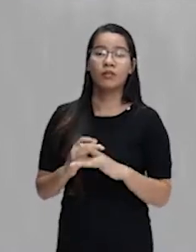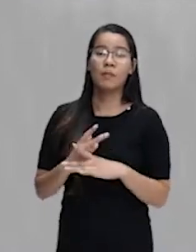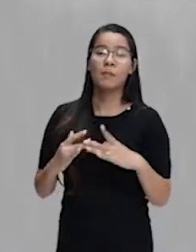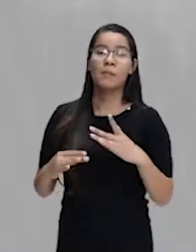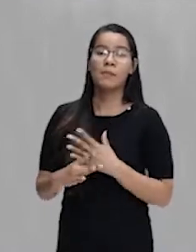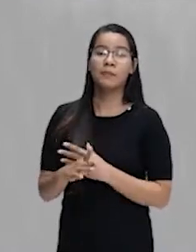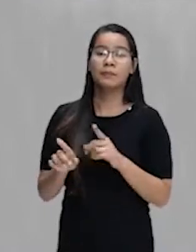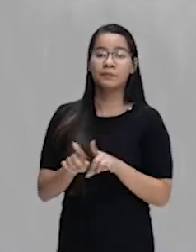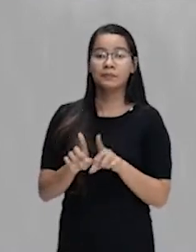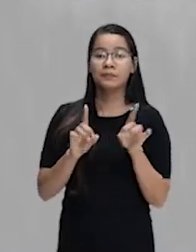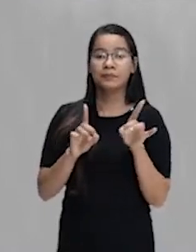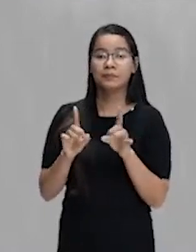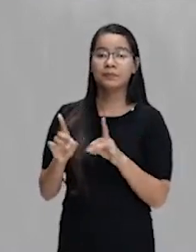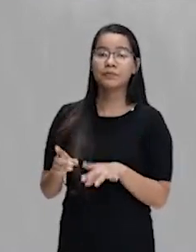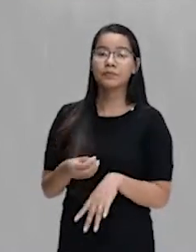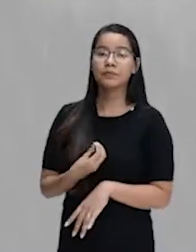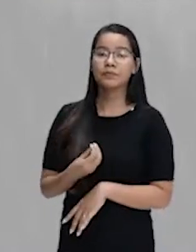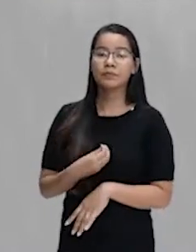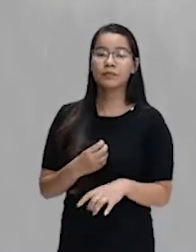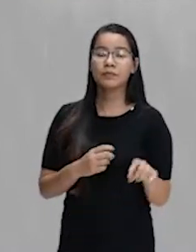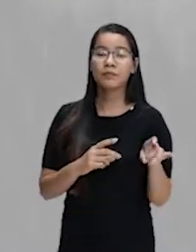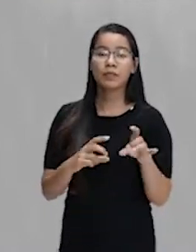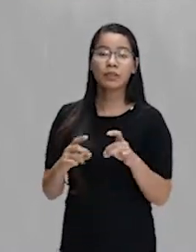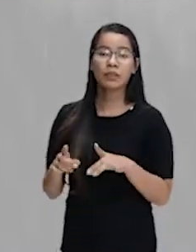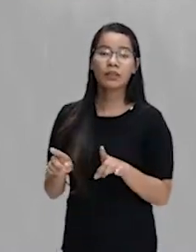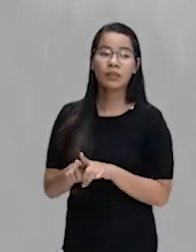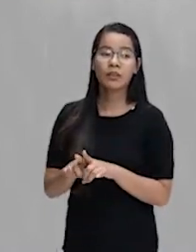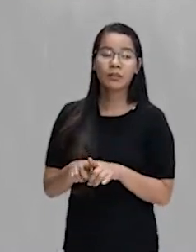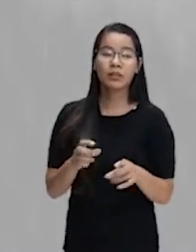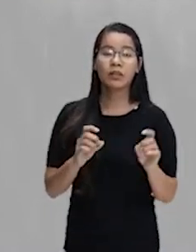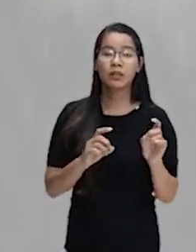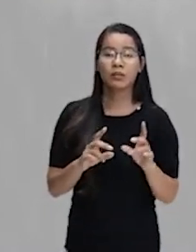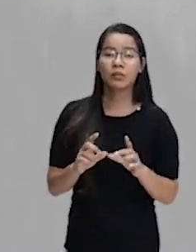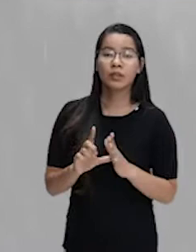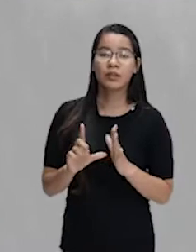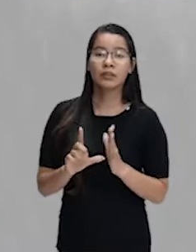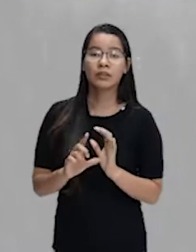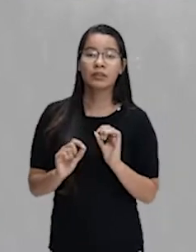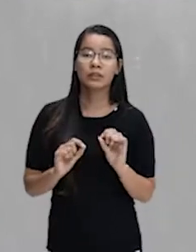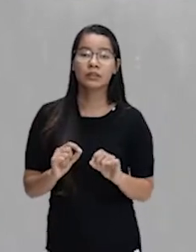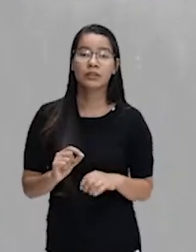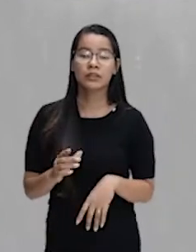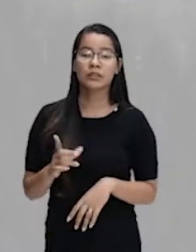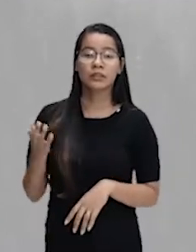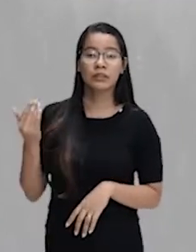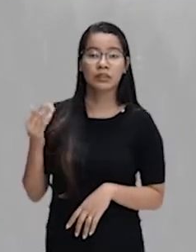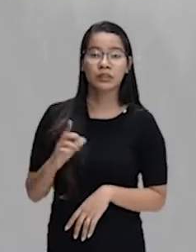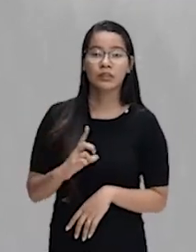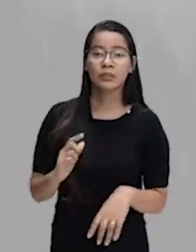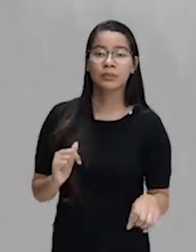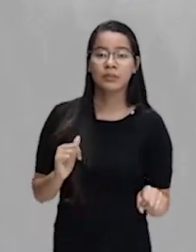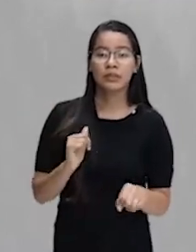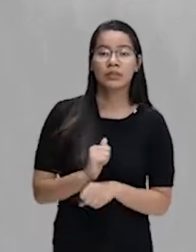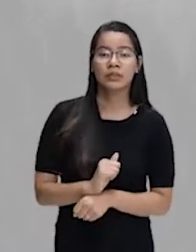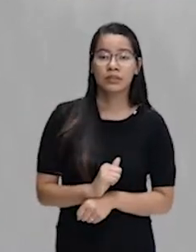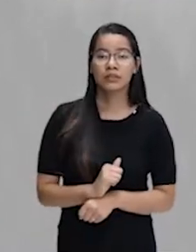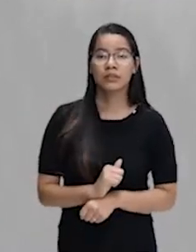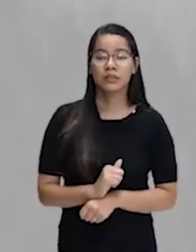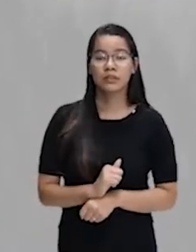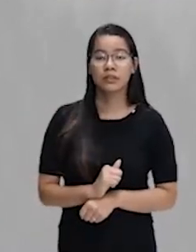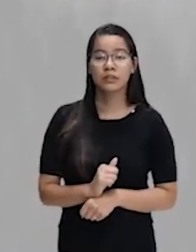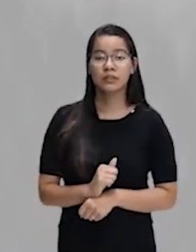A vida urbana e comercial, que havia paralisado,